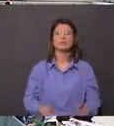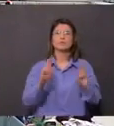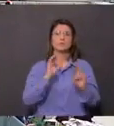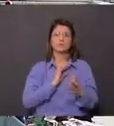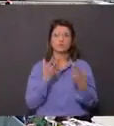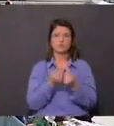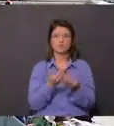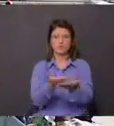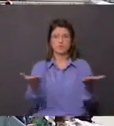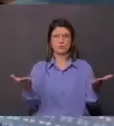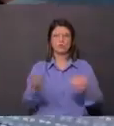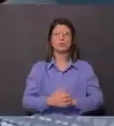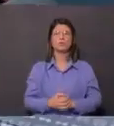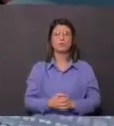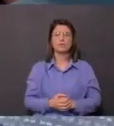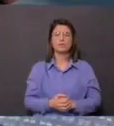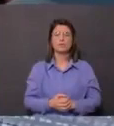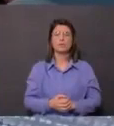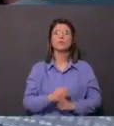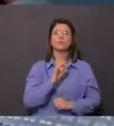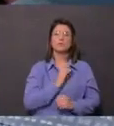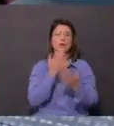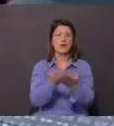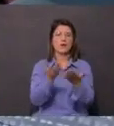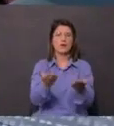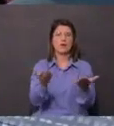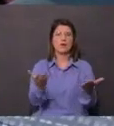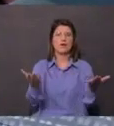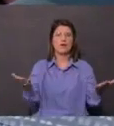vobiscum. Et spiritu tuo.